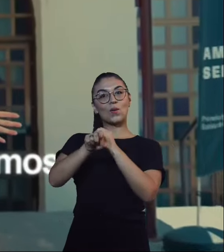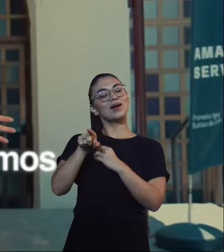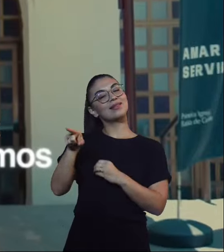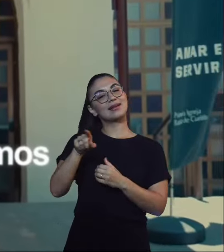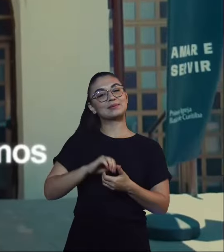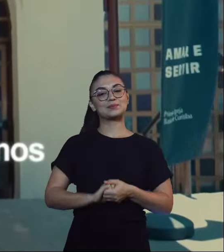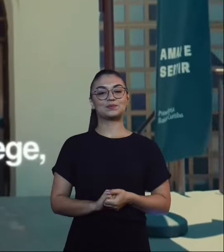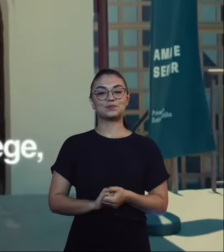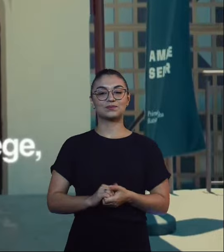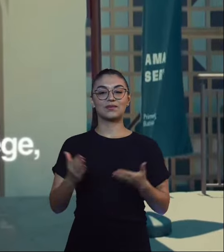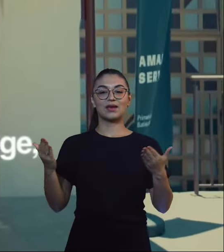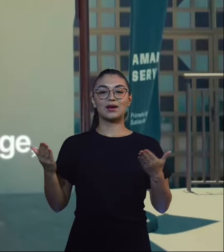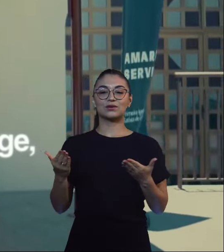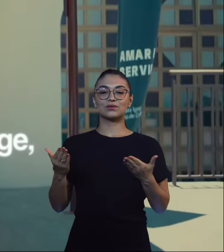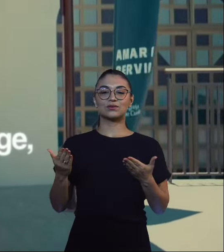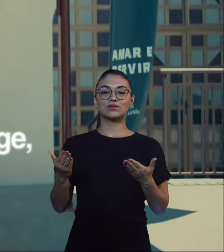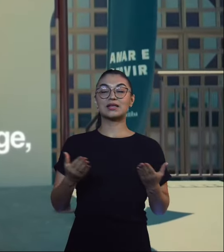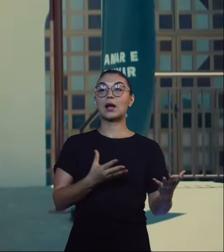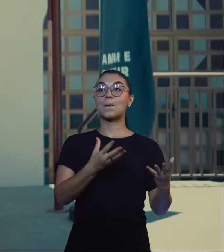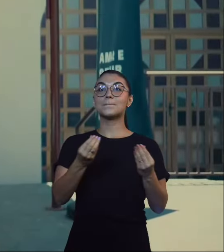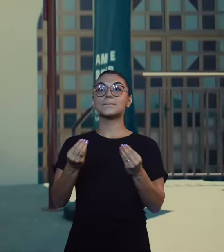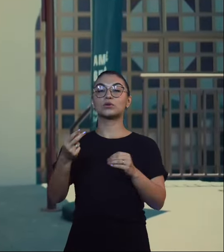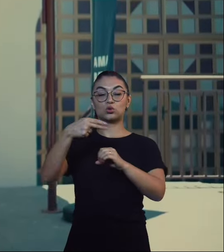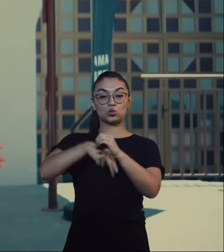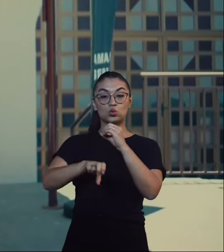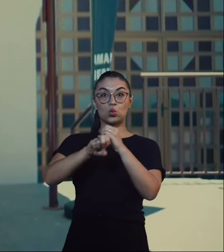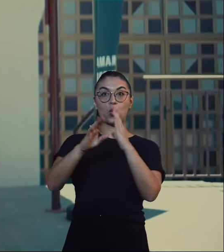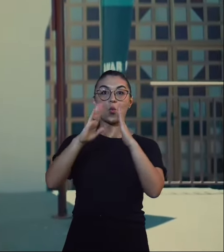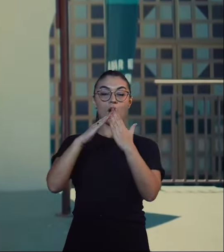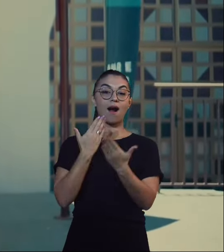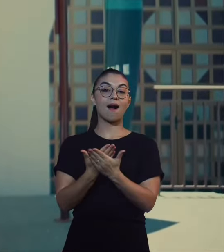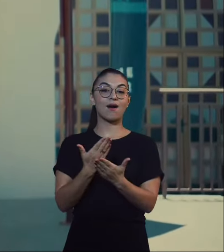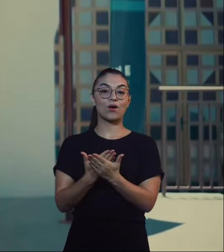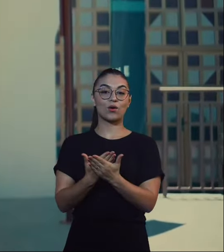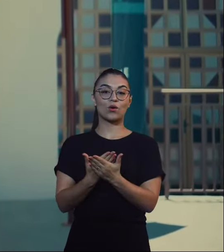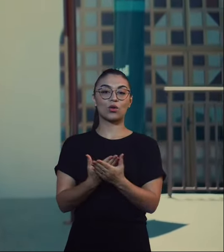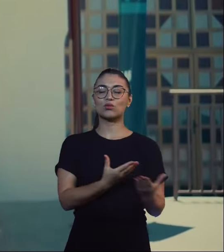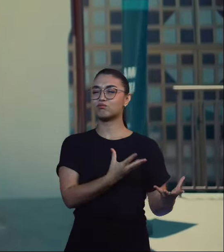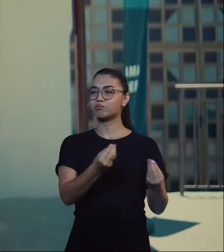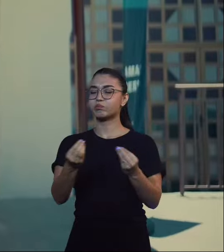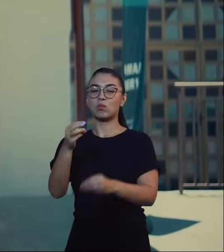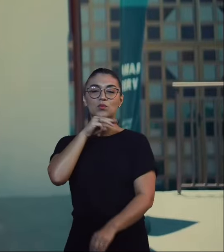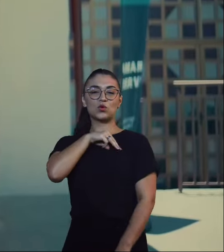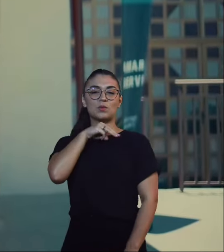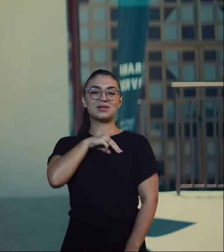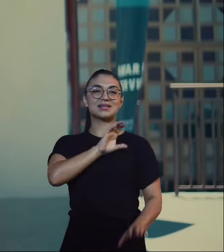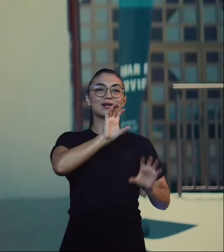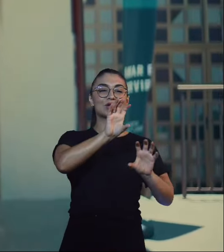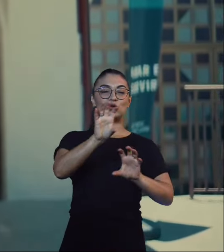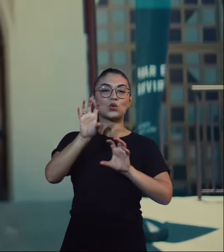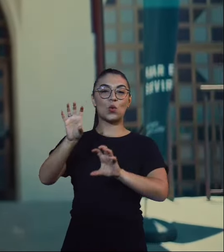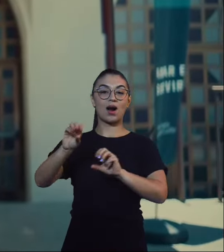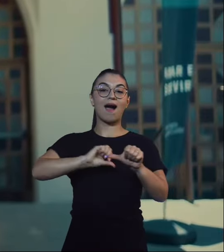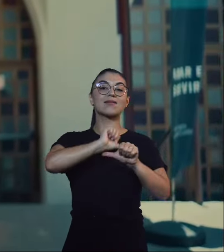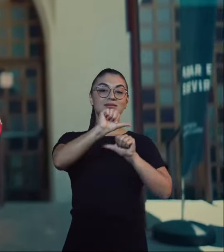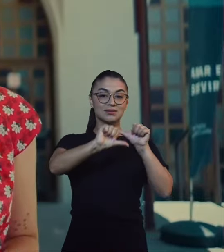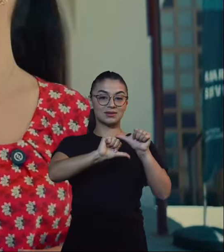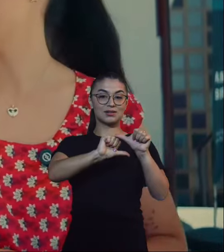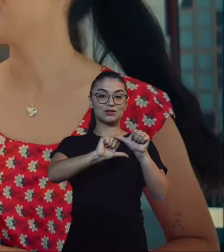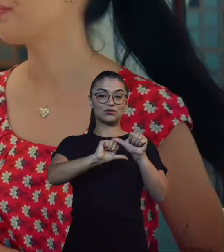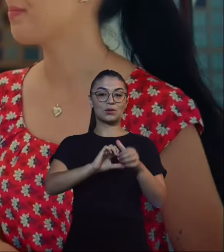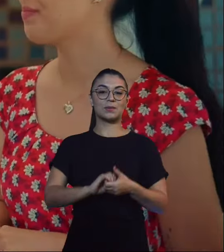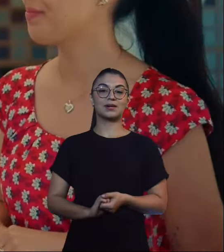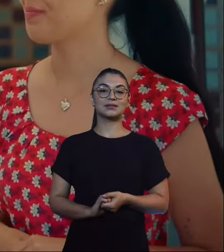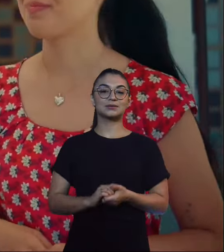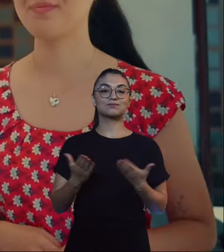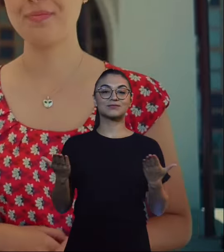ano também nós tivemos algumas turmas do One College, onde várias pessoas aqui do ministério foram capacitadas e equipadas para viverem o chamado de Deus plenamente. Viu